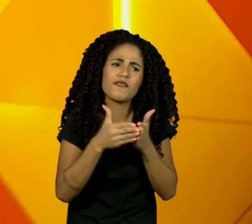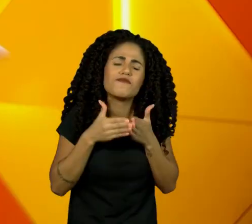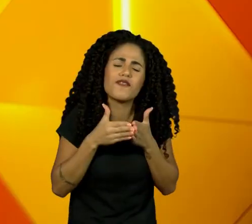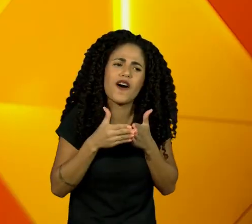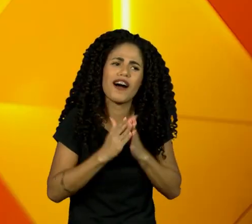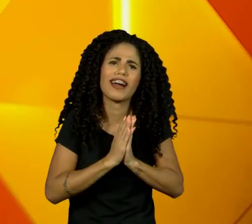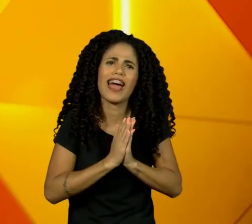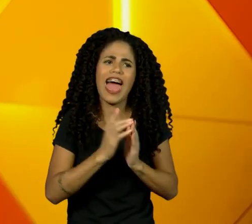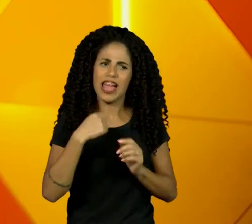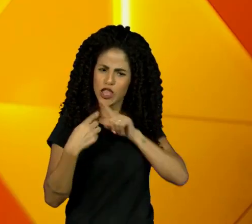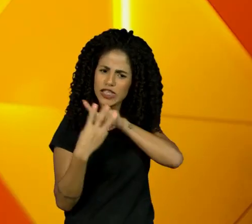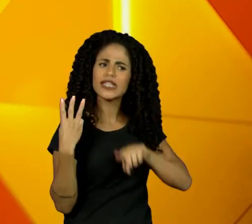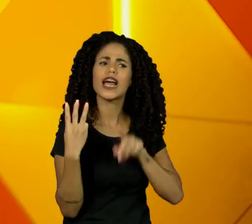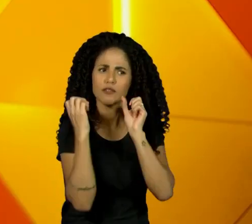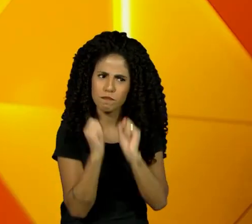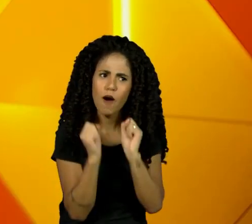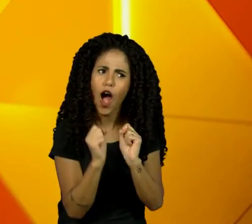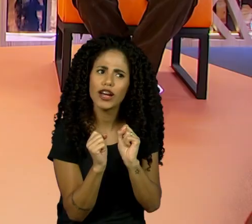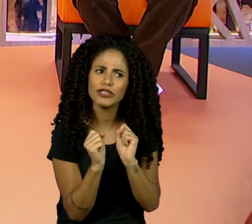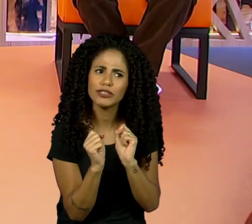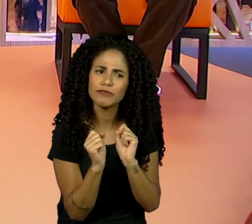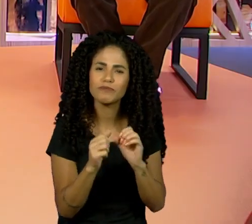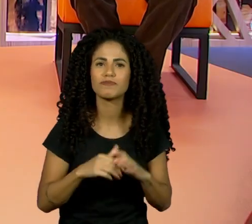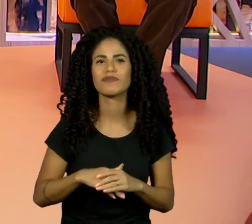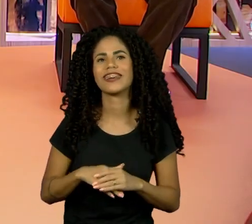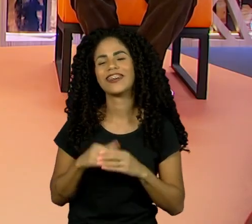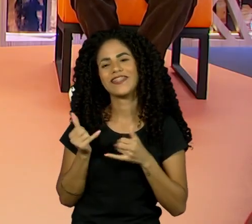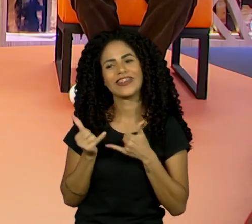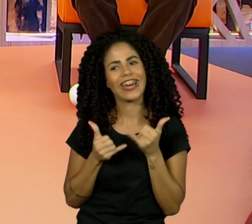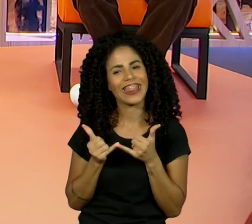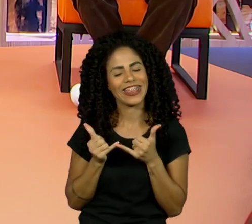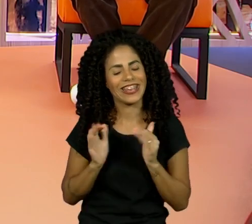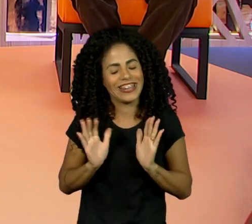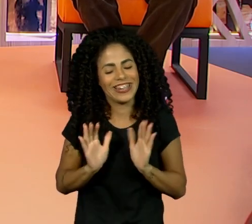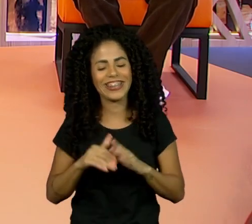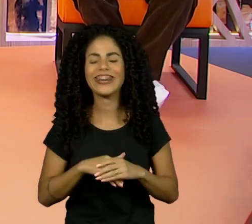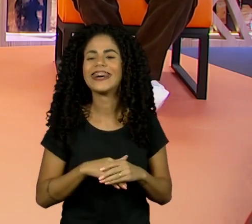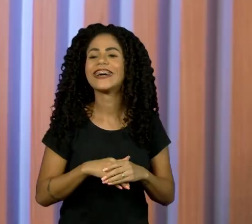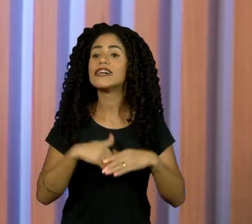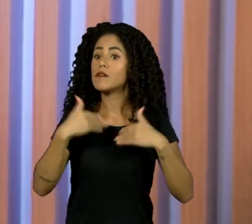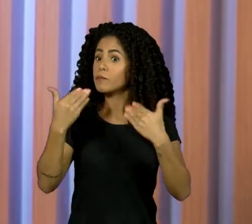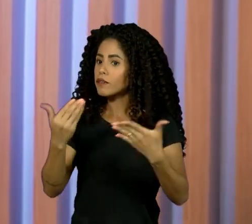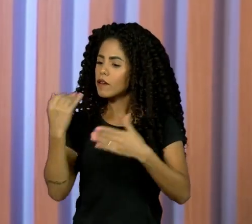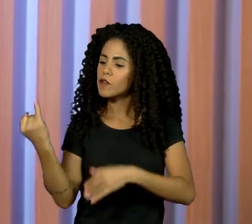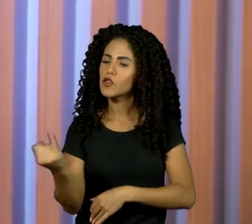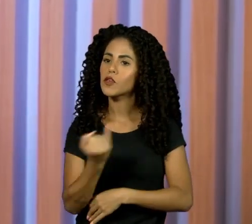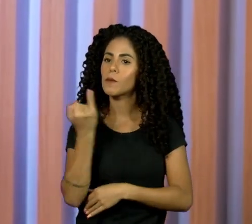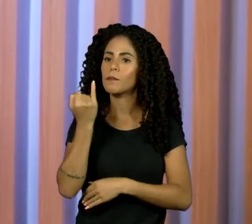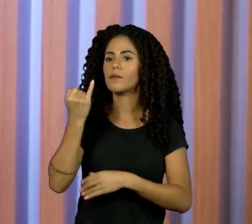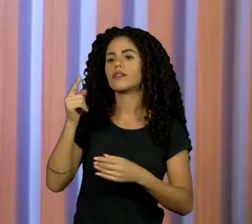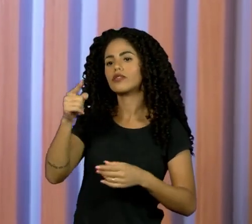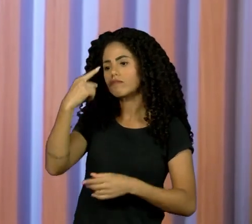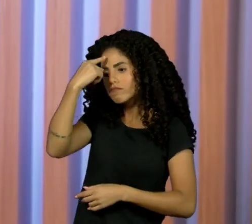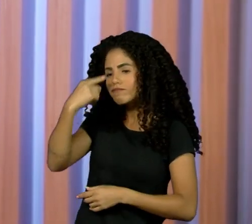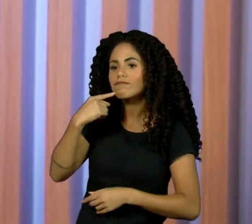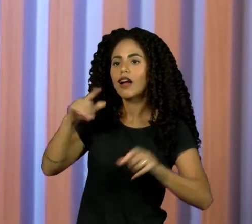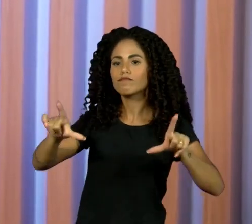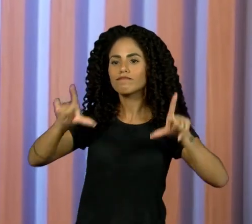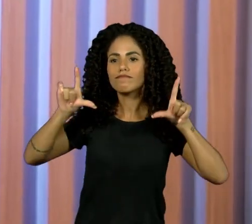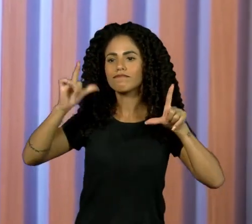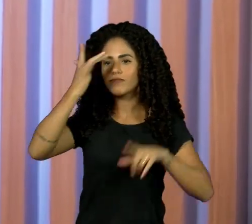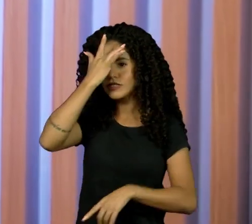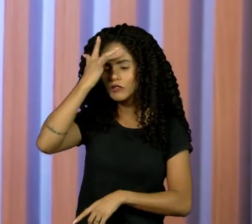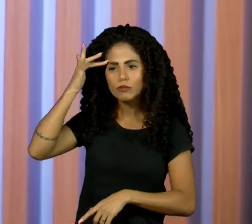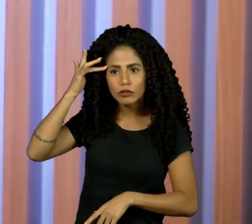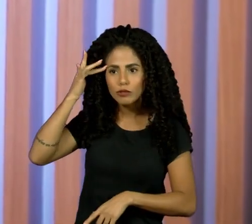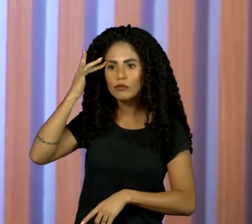Eu, João e Ricardo, viu, Michele? Vamos dizer não para esse trio? Muito bom. E é importante, inclusive, o perfil para inspirar as pessoas também, né?